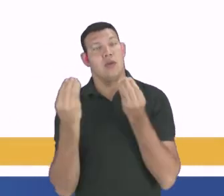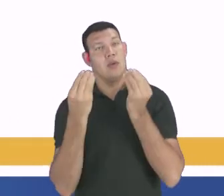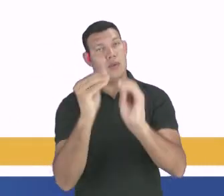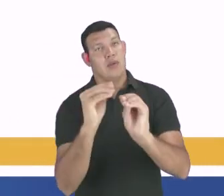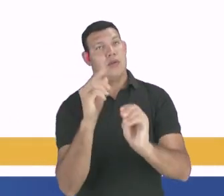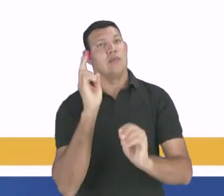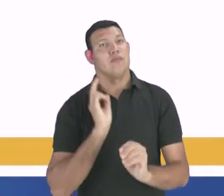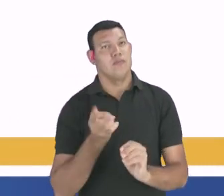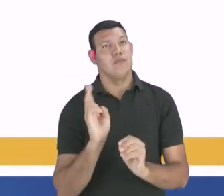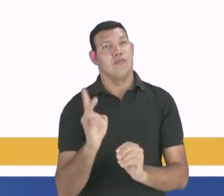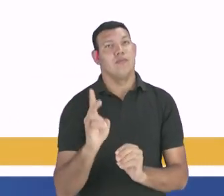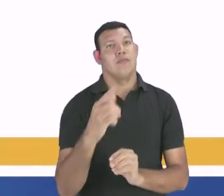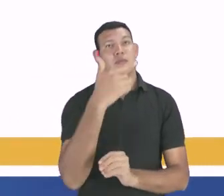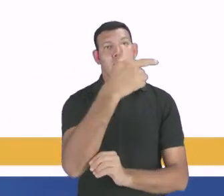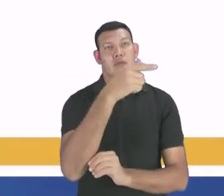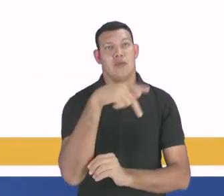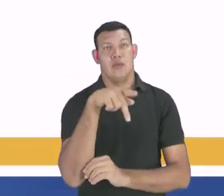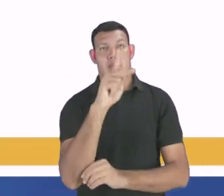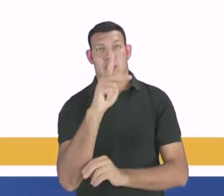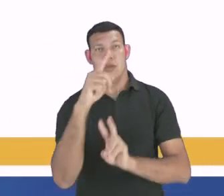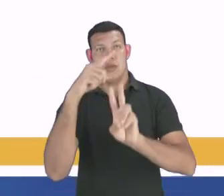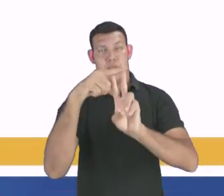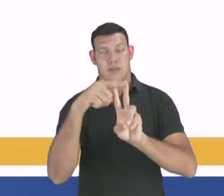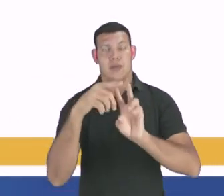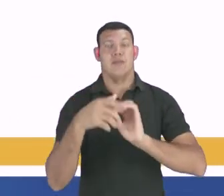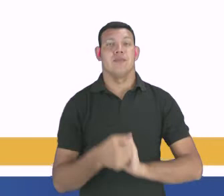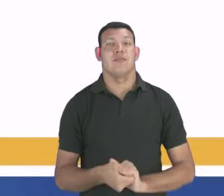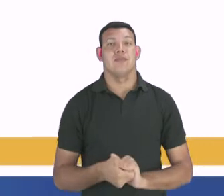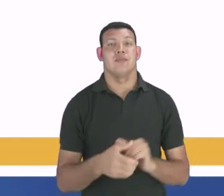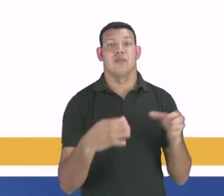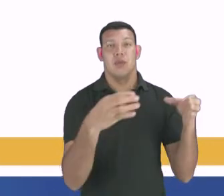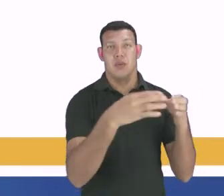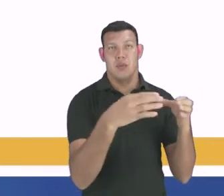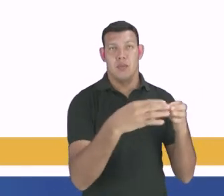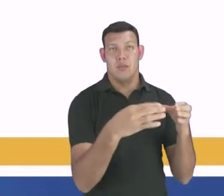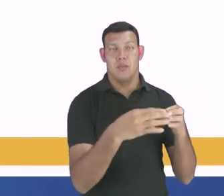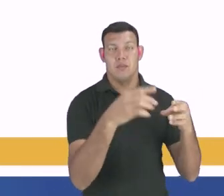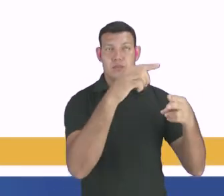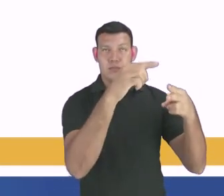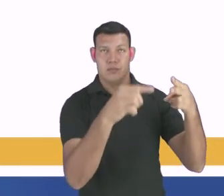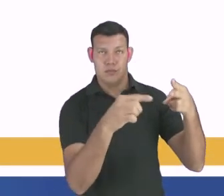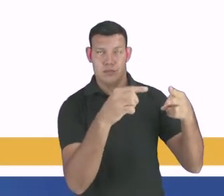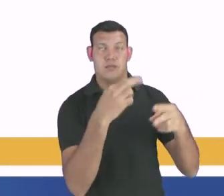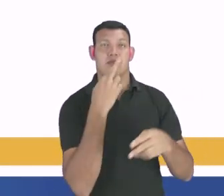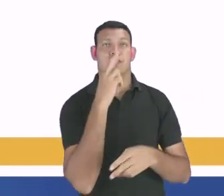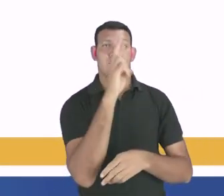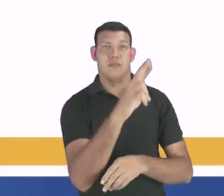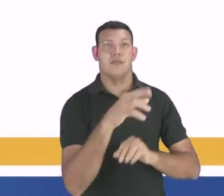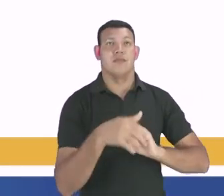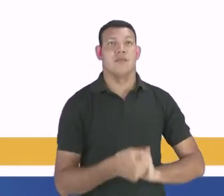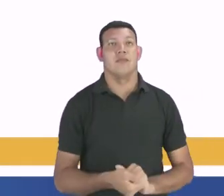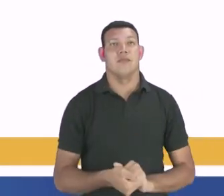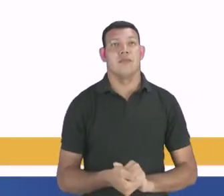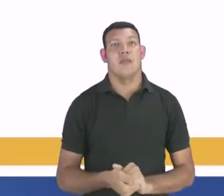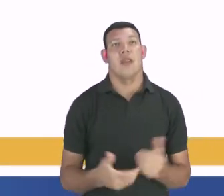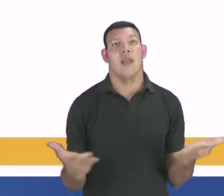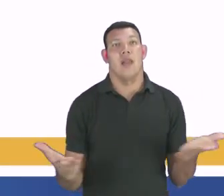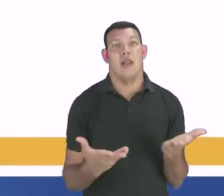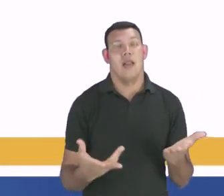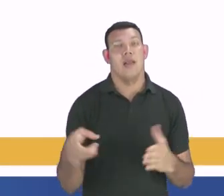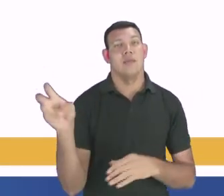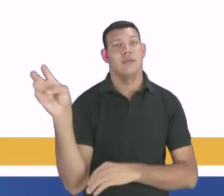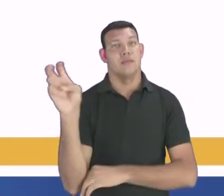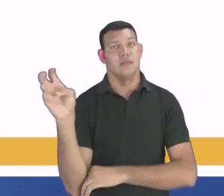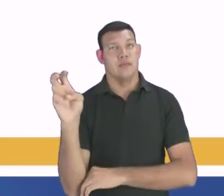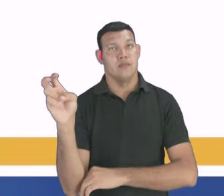2kπ para os côngruos. E aí nós vamos ter essas duas soluções, né? E vamos ao